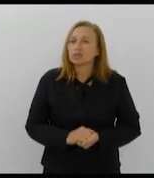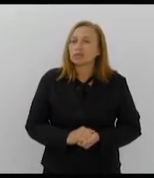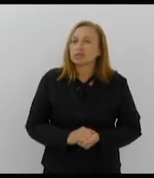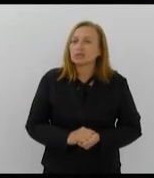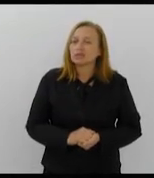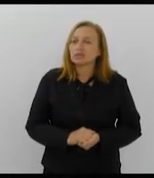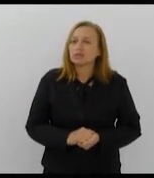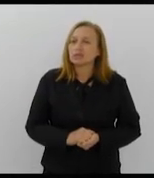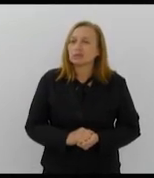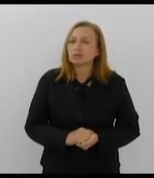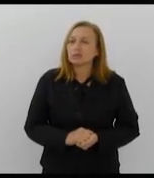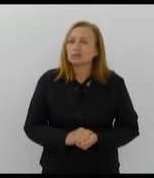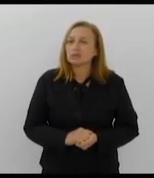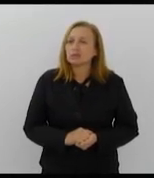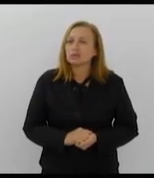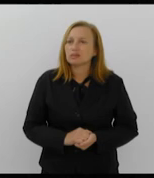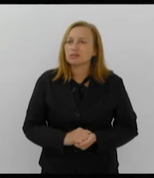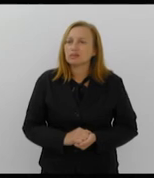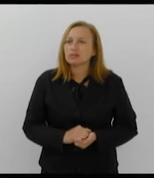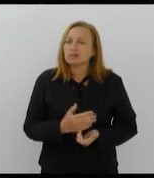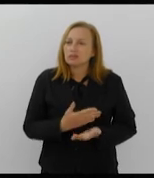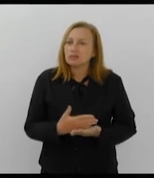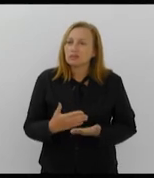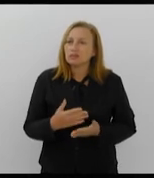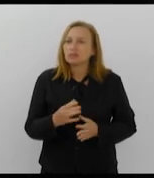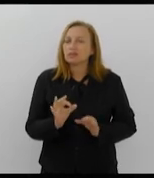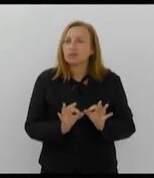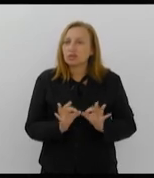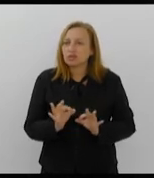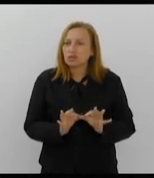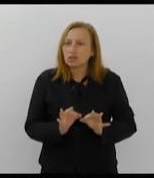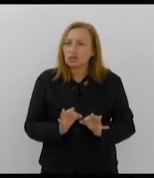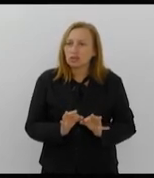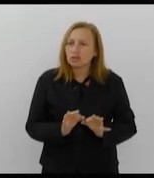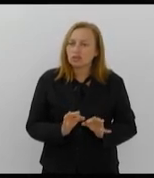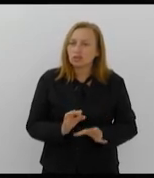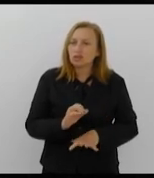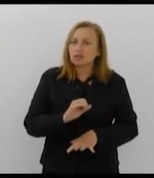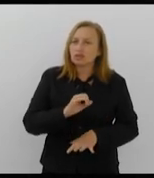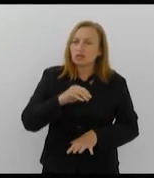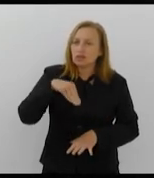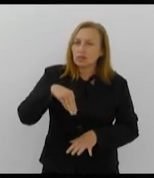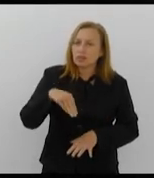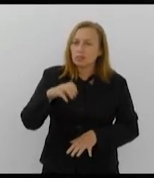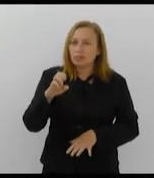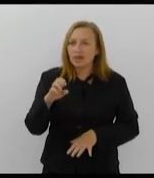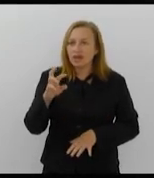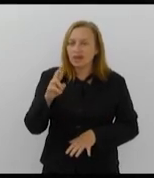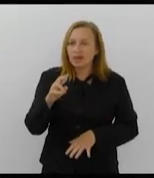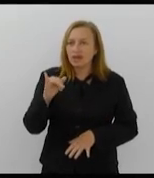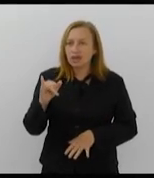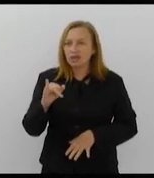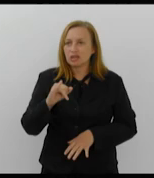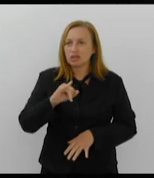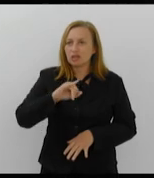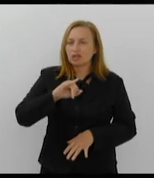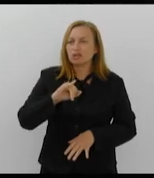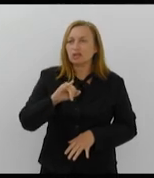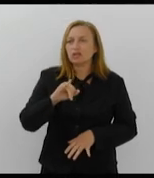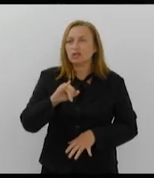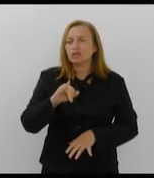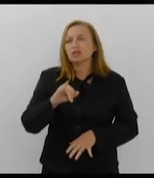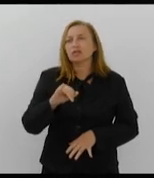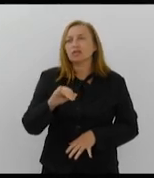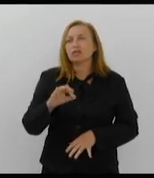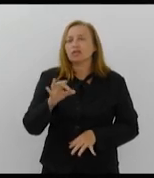eu comecei esse projeto do Júri Mirim. Por quê? Porque eu tinha jurado os professores